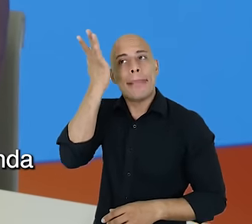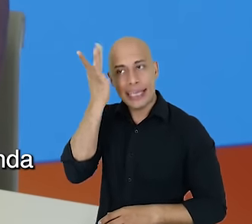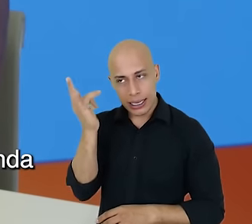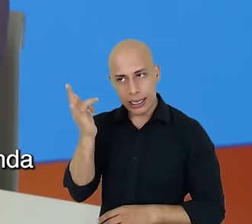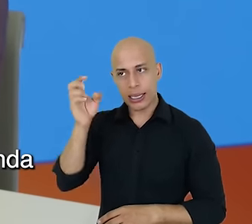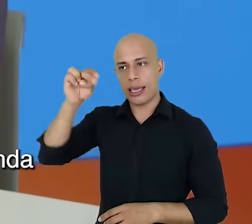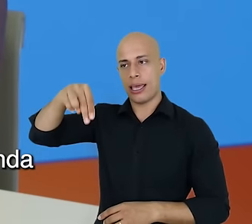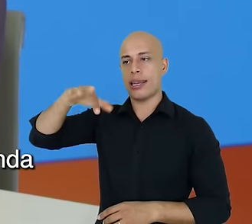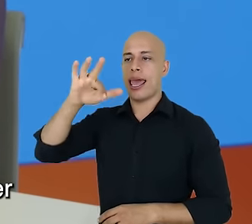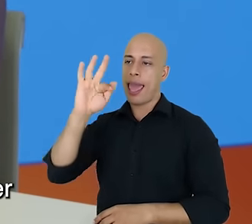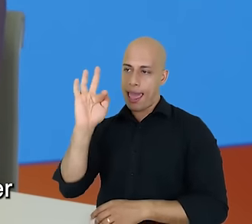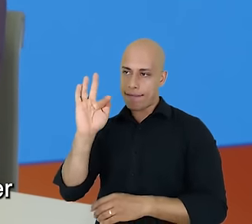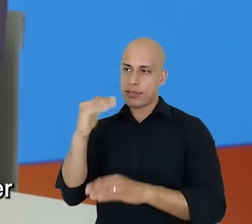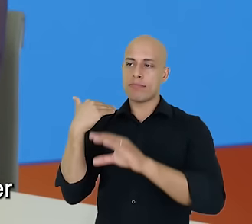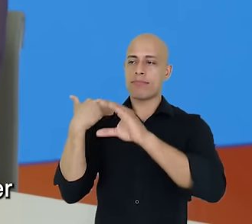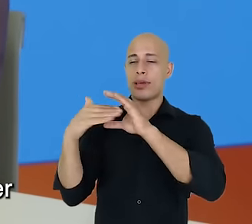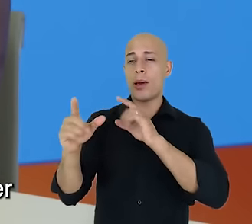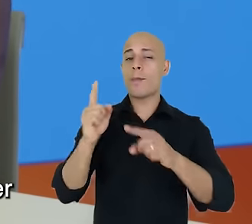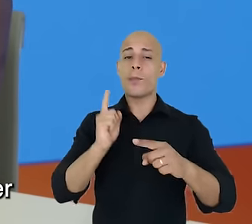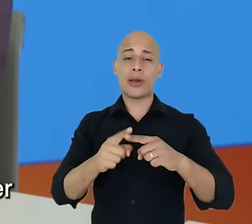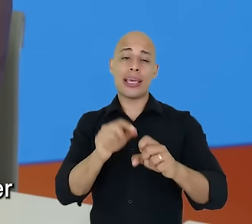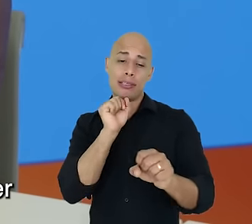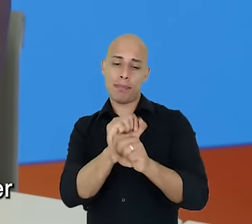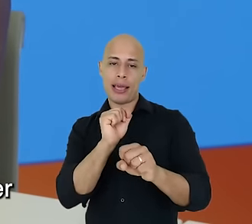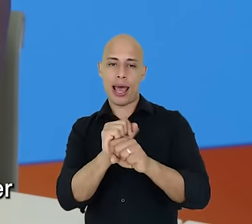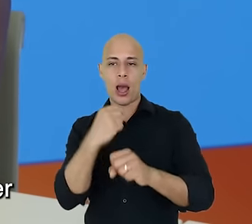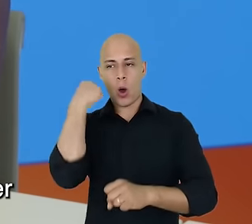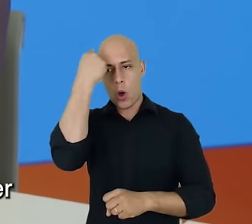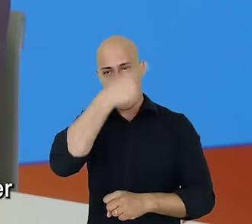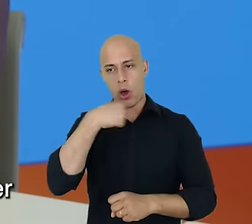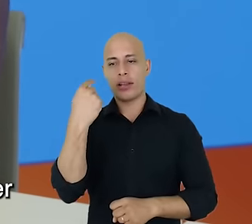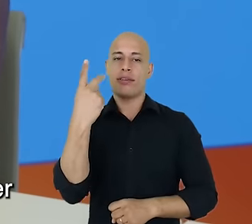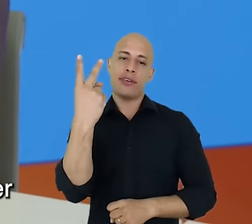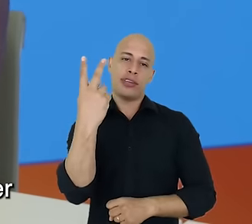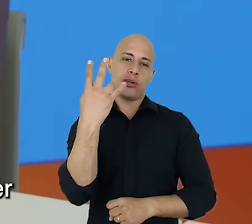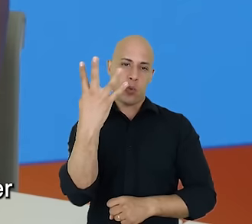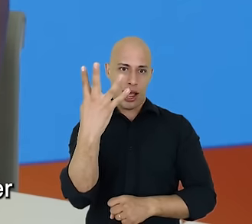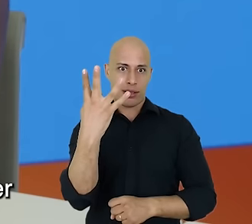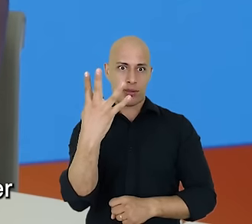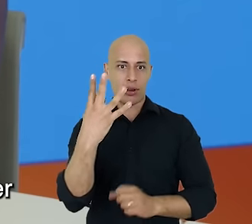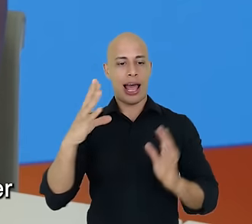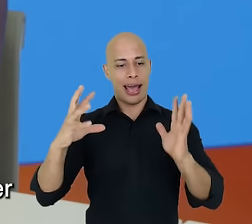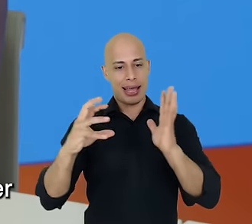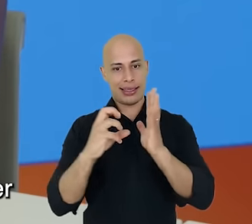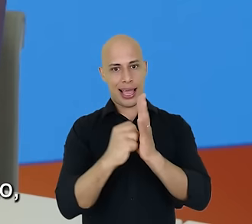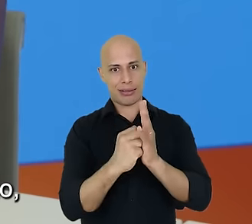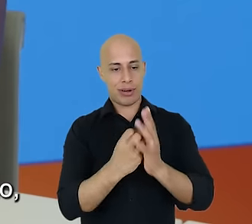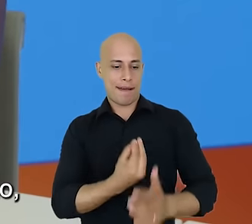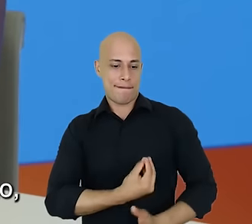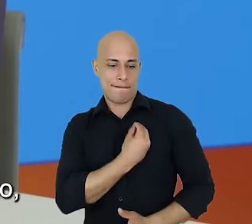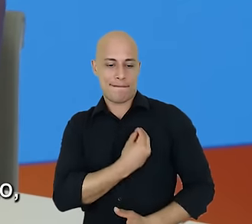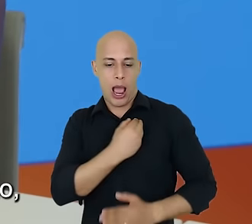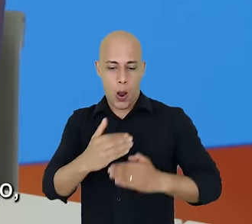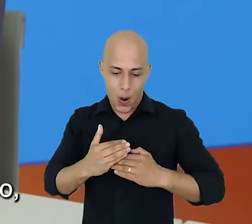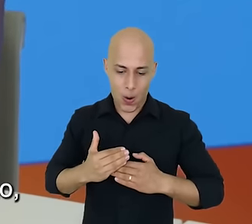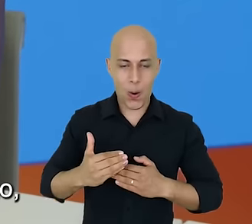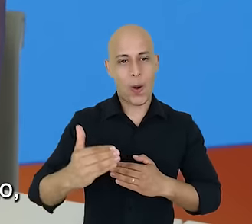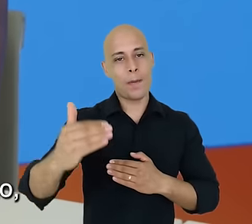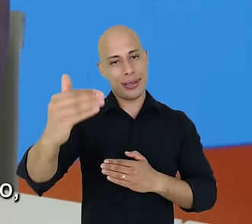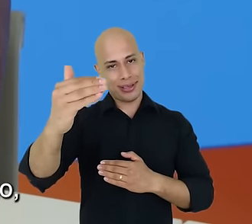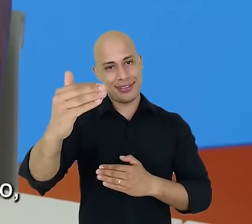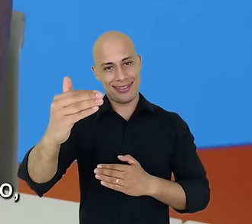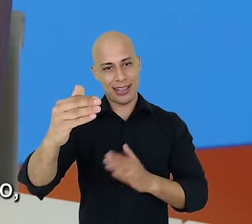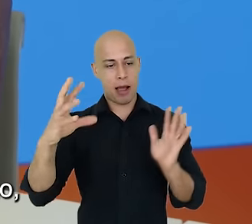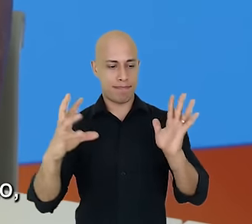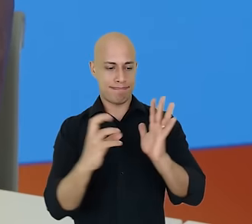traz ela informa pra gente que é dentro de 24 horas que a atualização né do cadastro vai ser vai ser inserida al vai